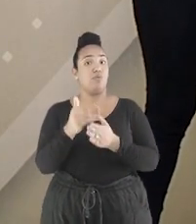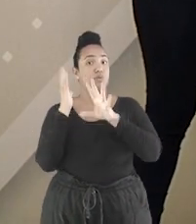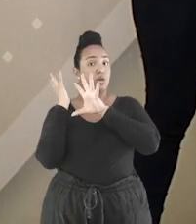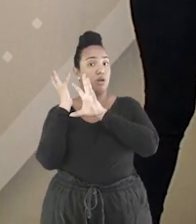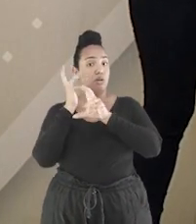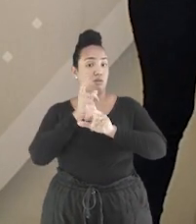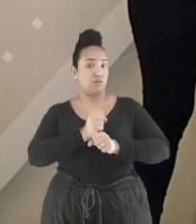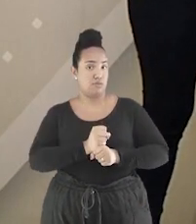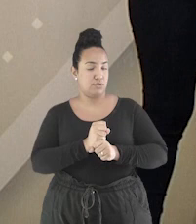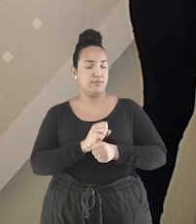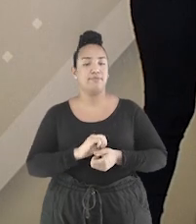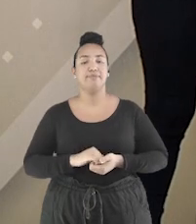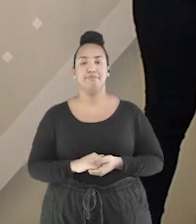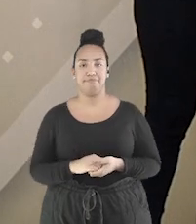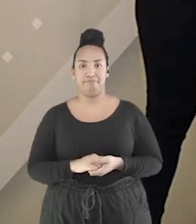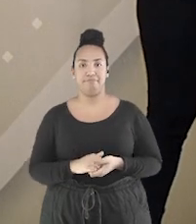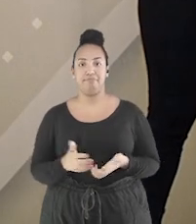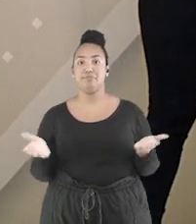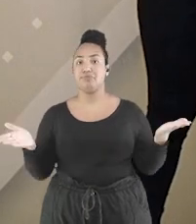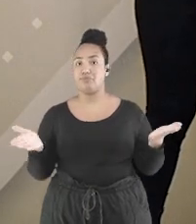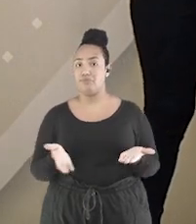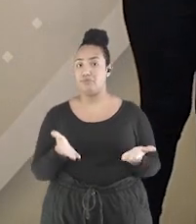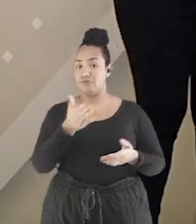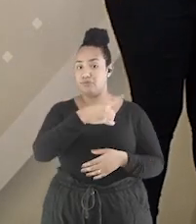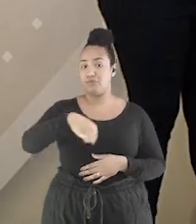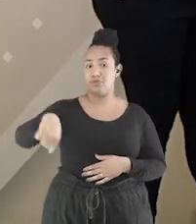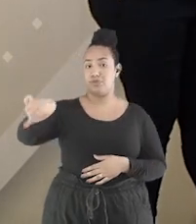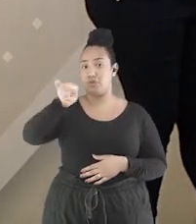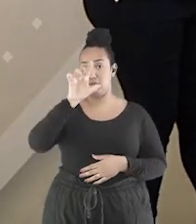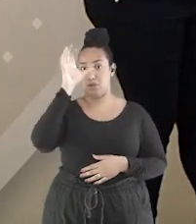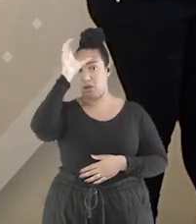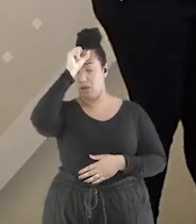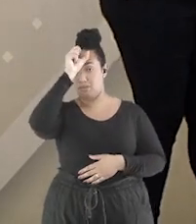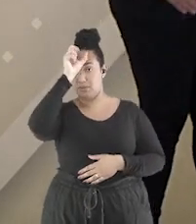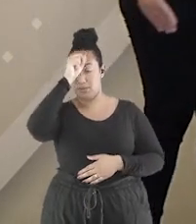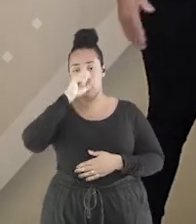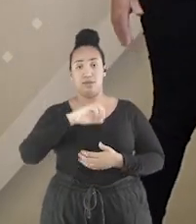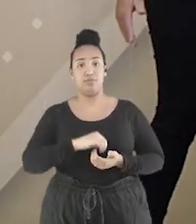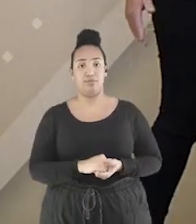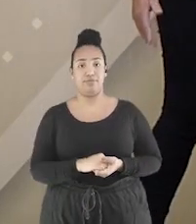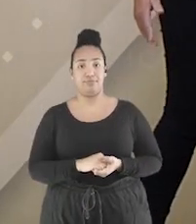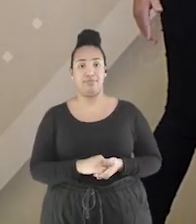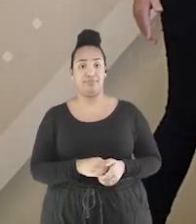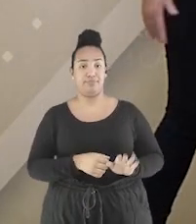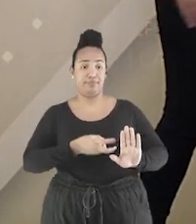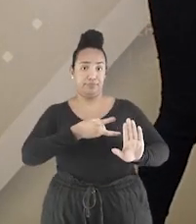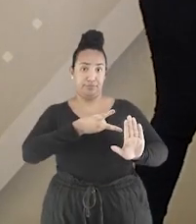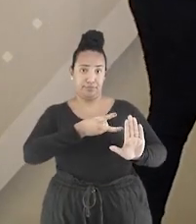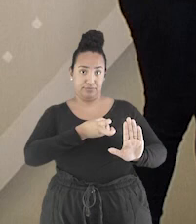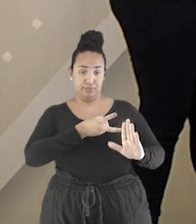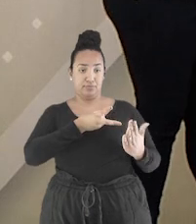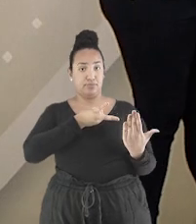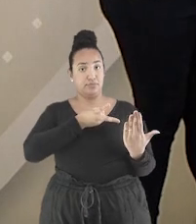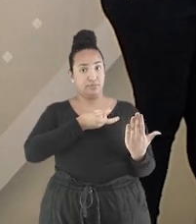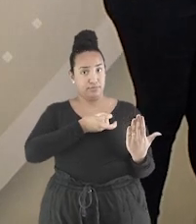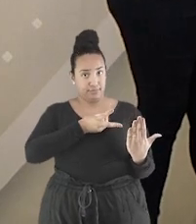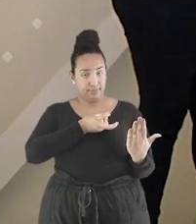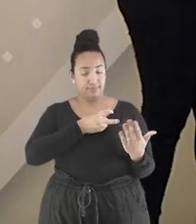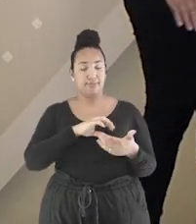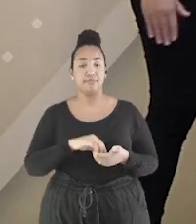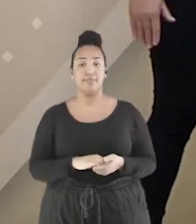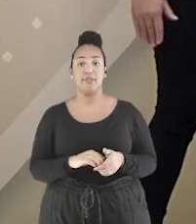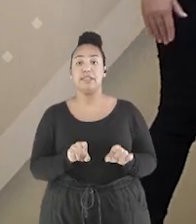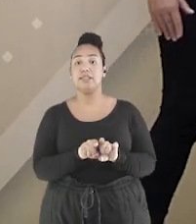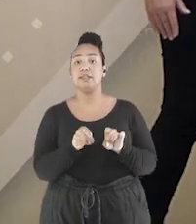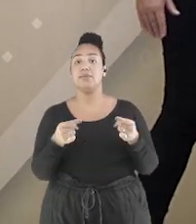a revisão do nosso conteúdo? Hoje nós aprendemos o que são sentidos literal e figurado,